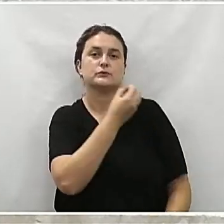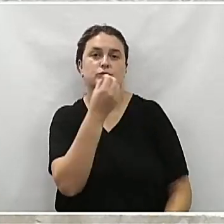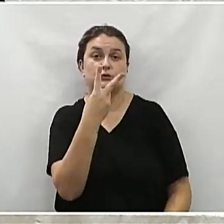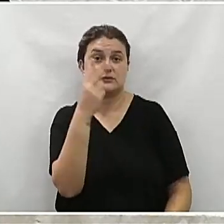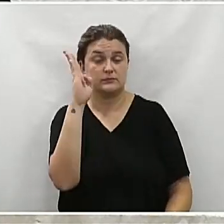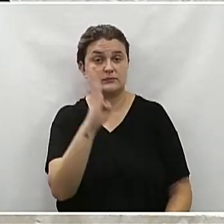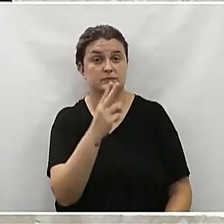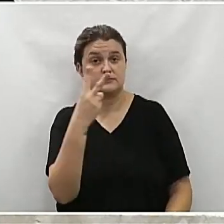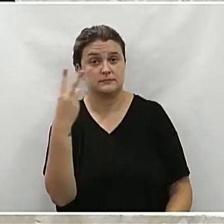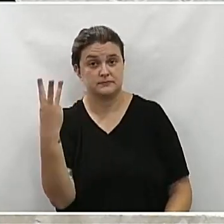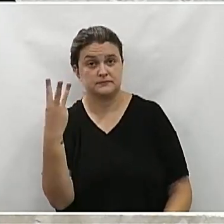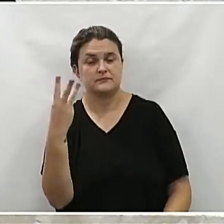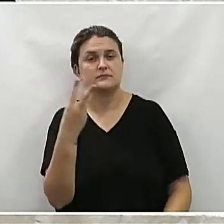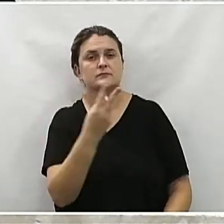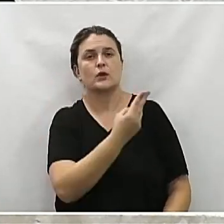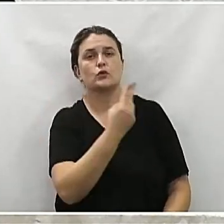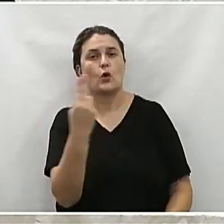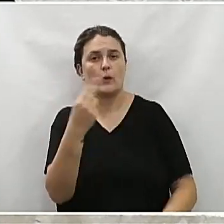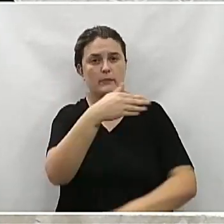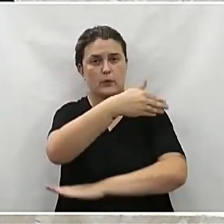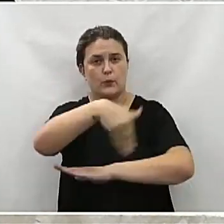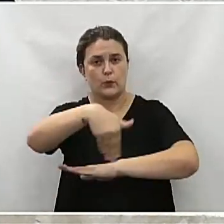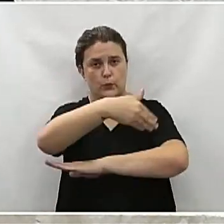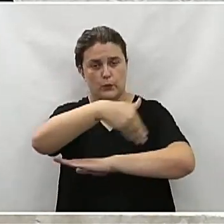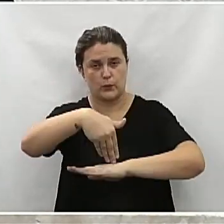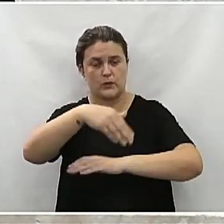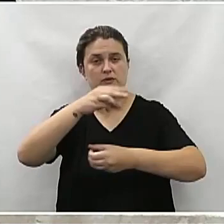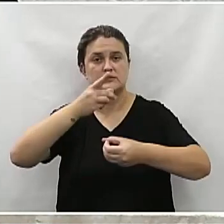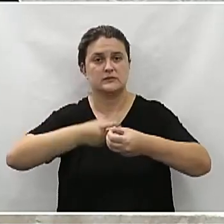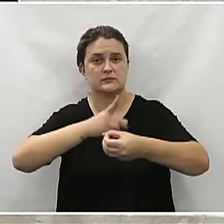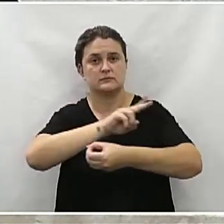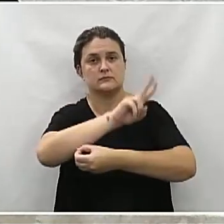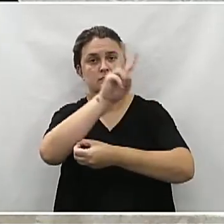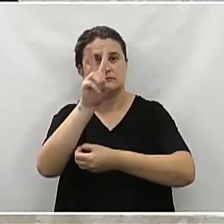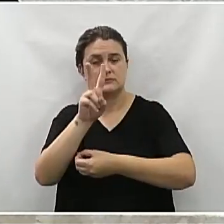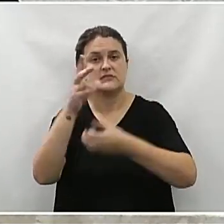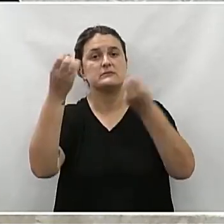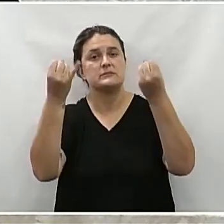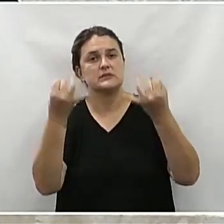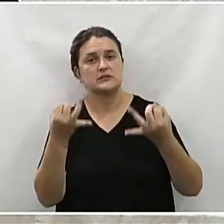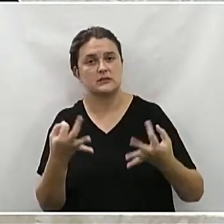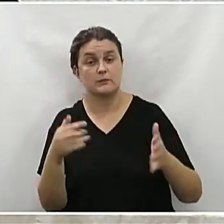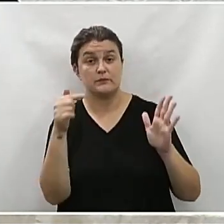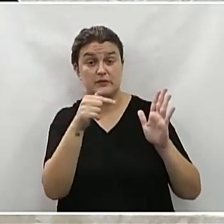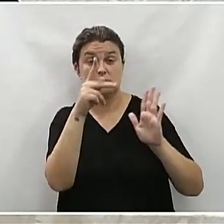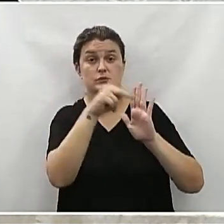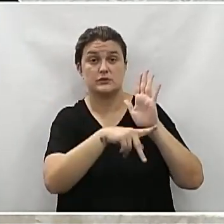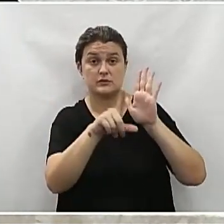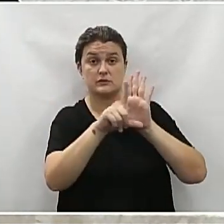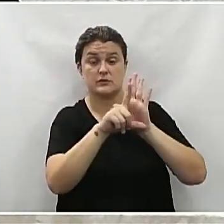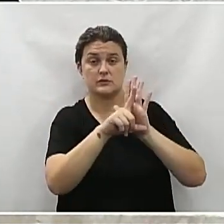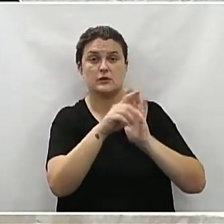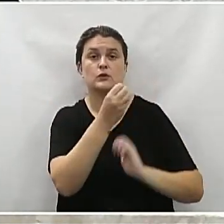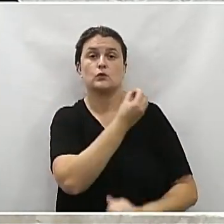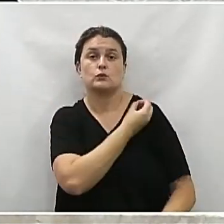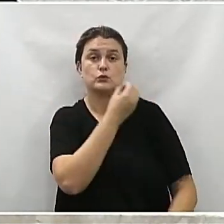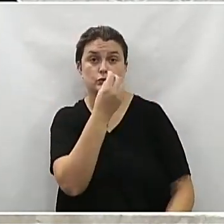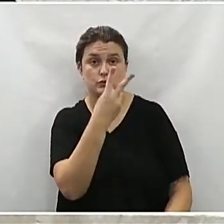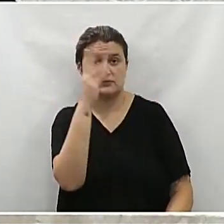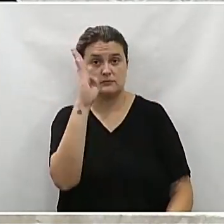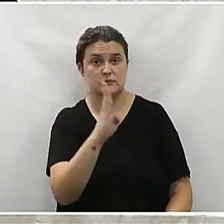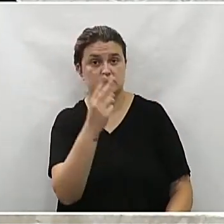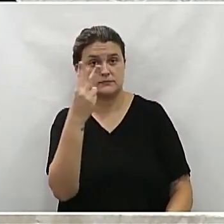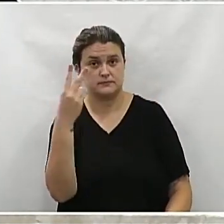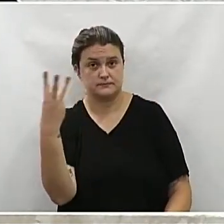2 de 2023, que denomia vias no município de União da Vitória. Fundamentação do projeto de lei ordinária número 2 de